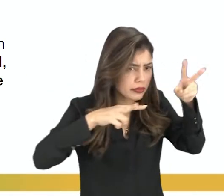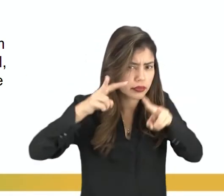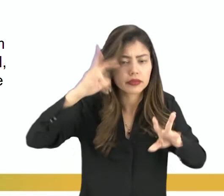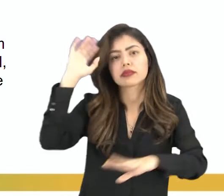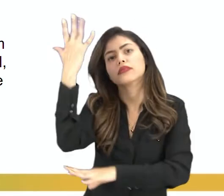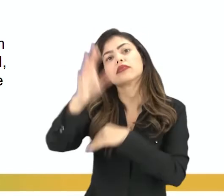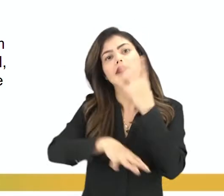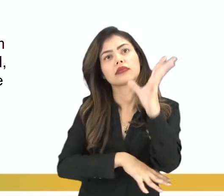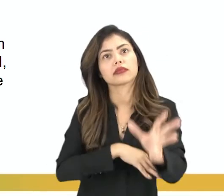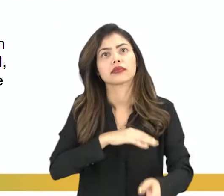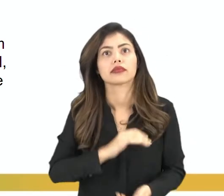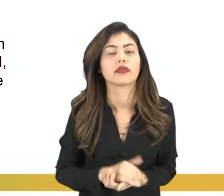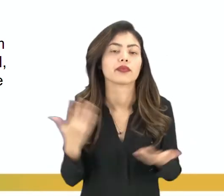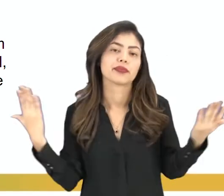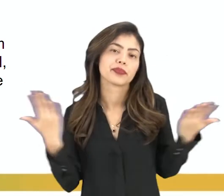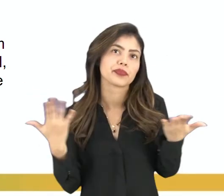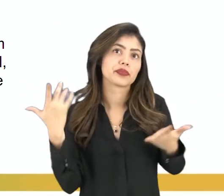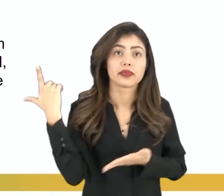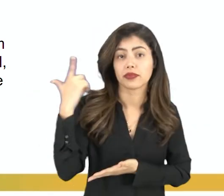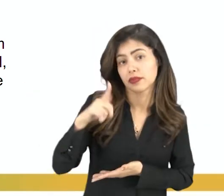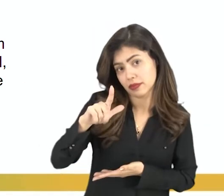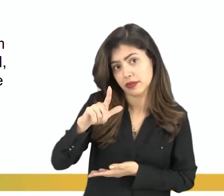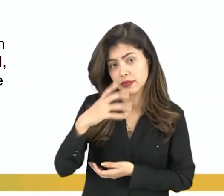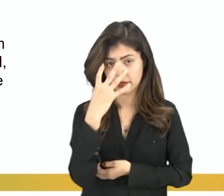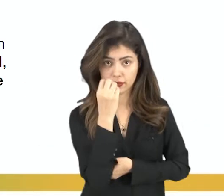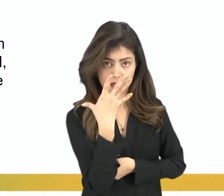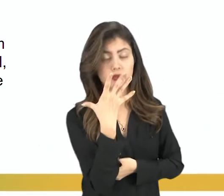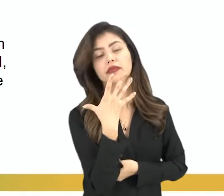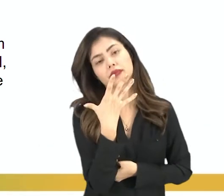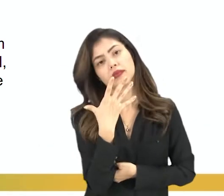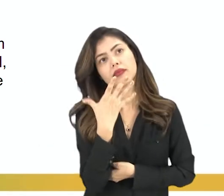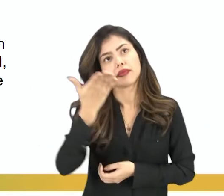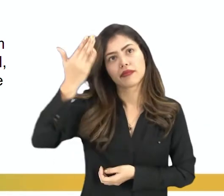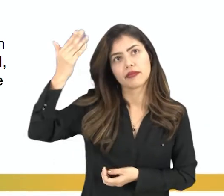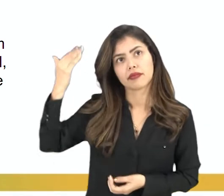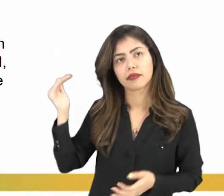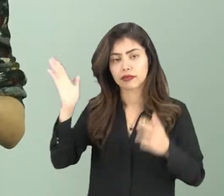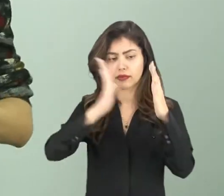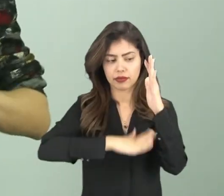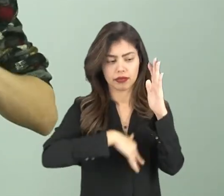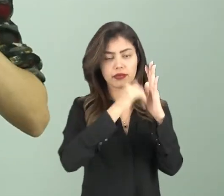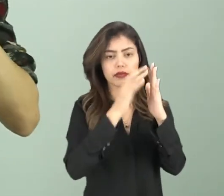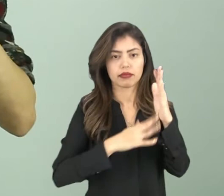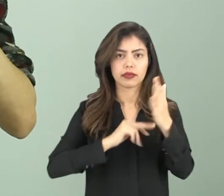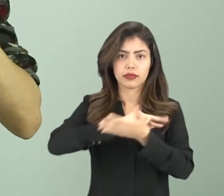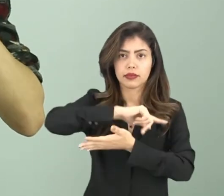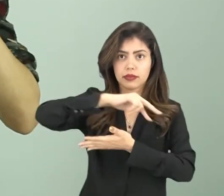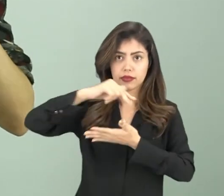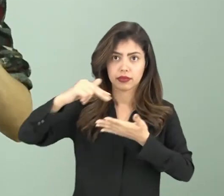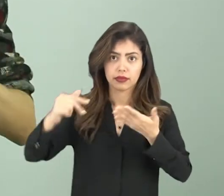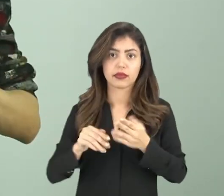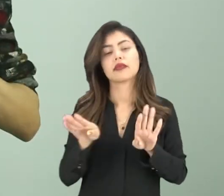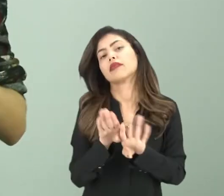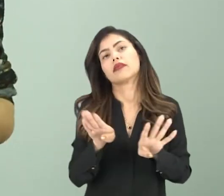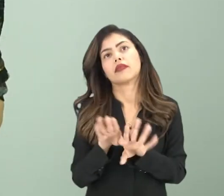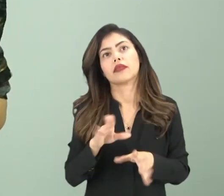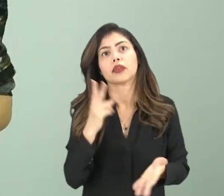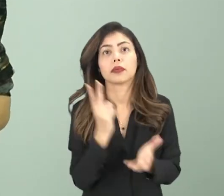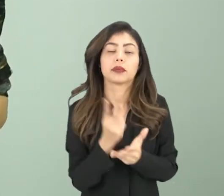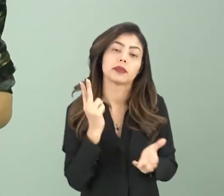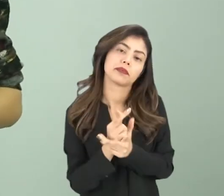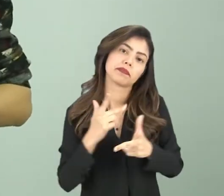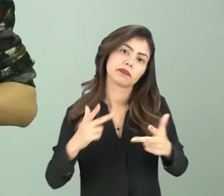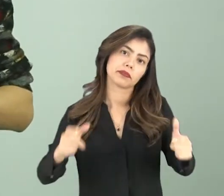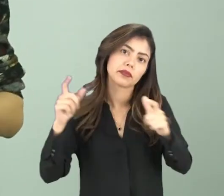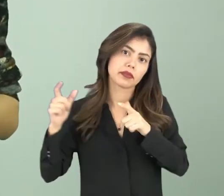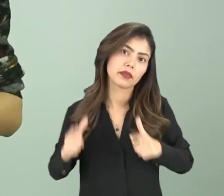da natureza. Hoje a gente consegue fazer isso com a fotografia. Na época ele pintava várias representações do mesmo